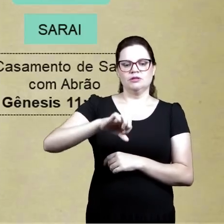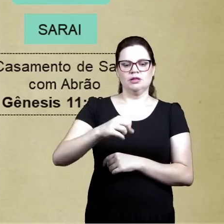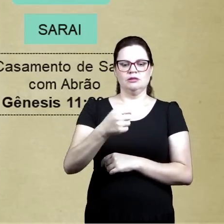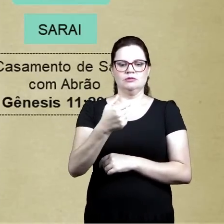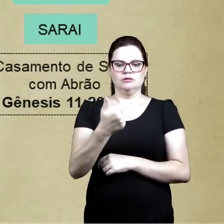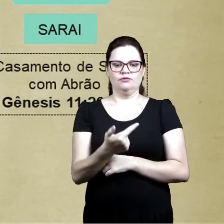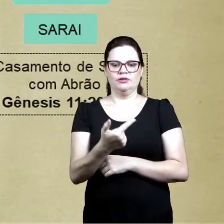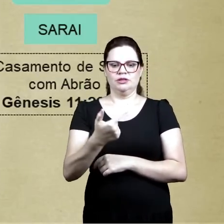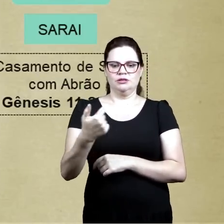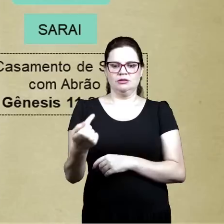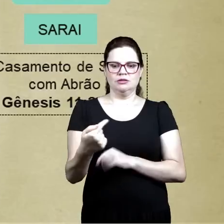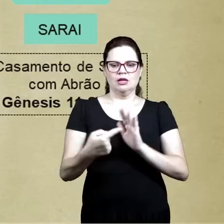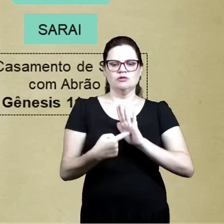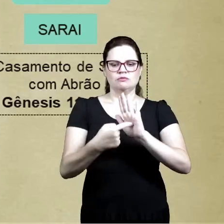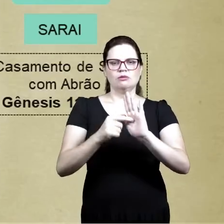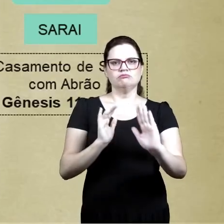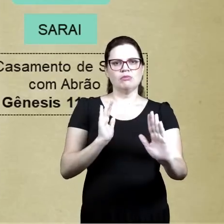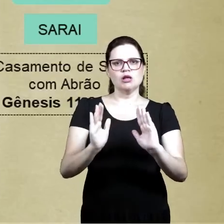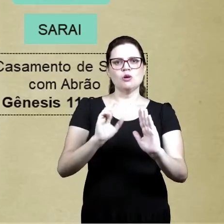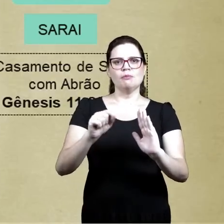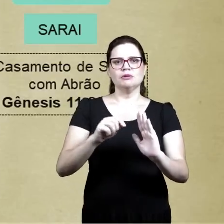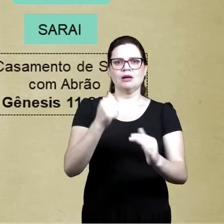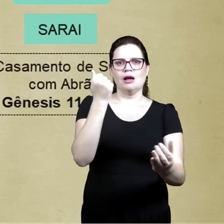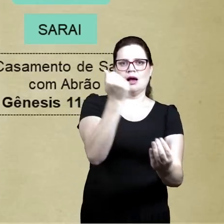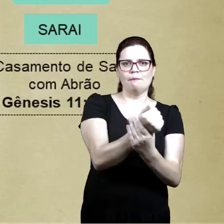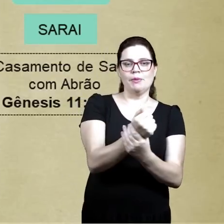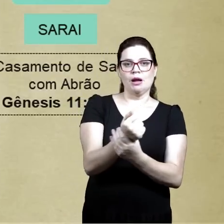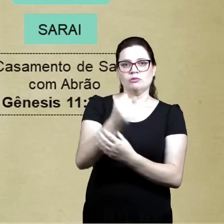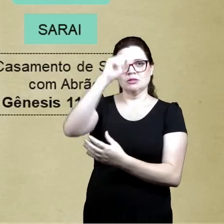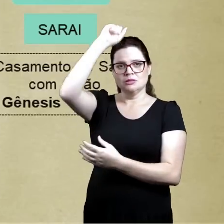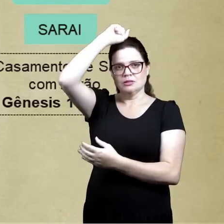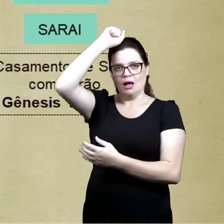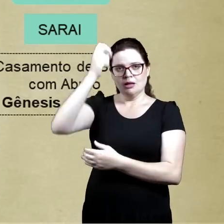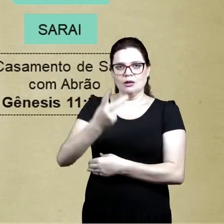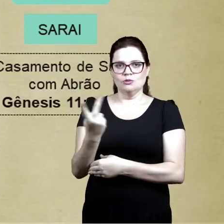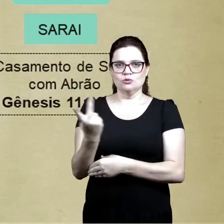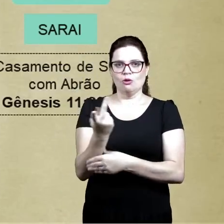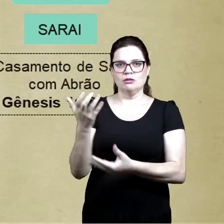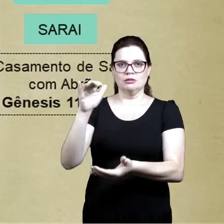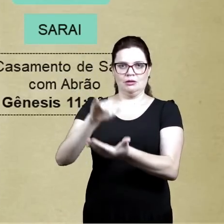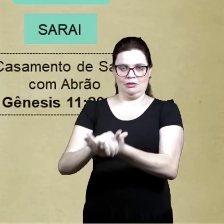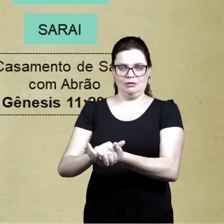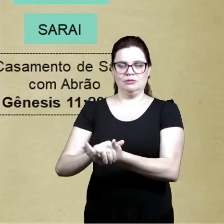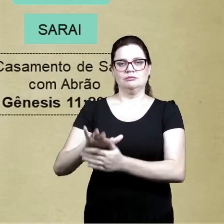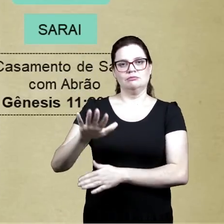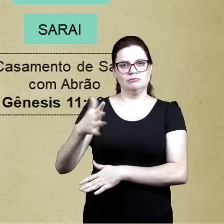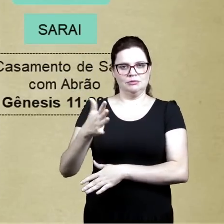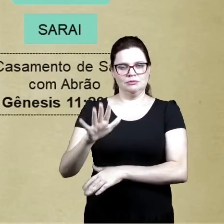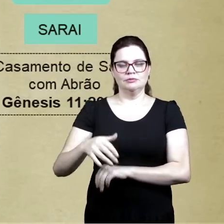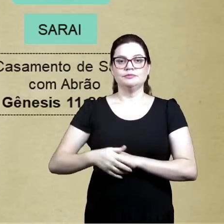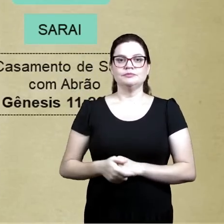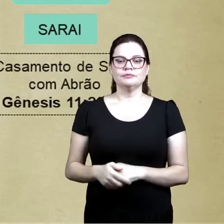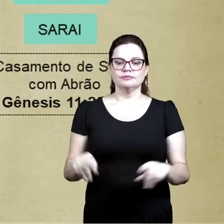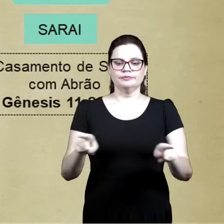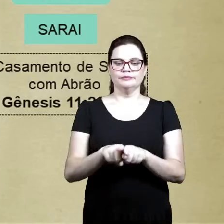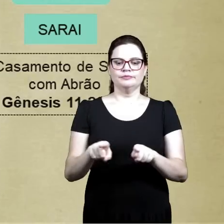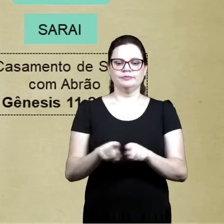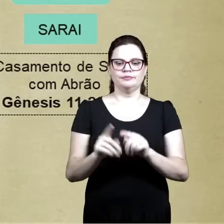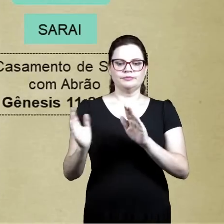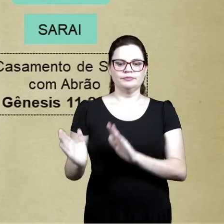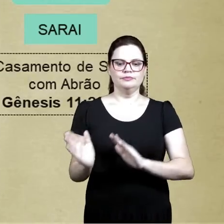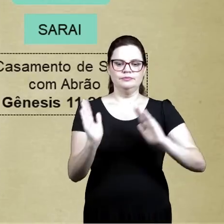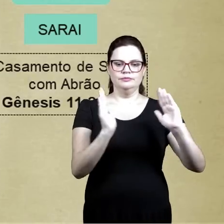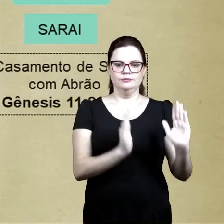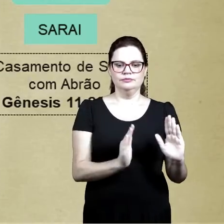aqui, a data aproximada do casamento de Abrão com Sarai, né? Aqui agora,